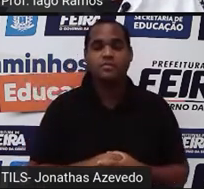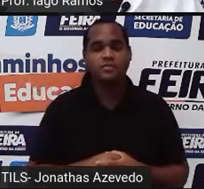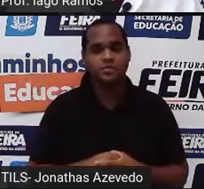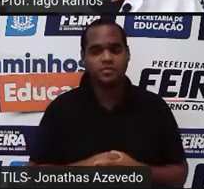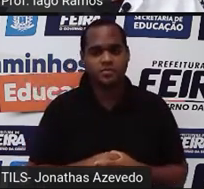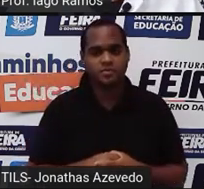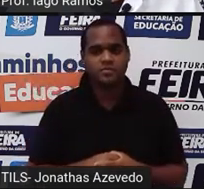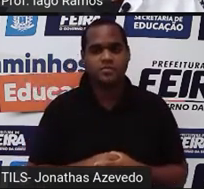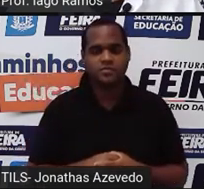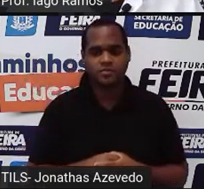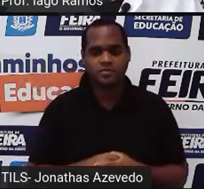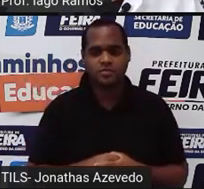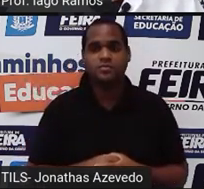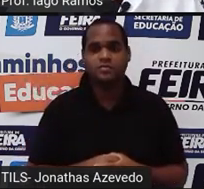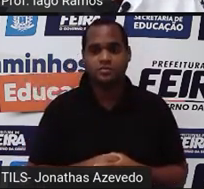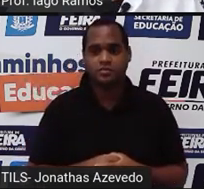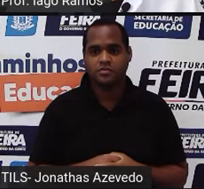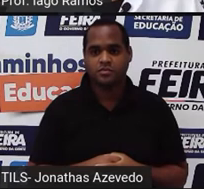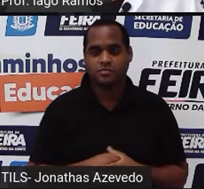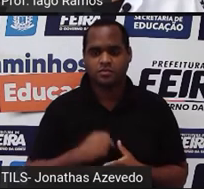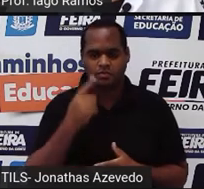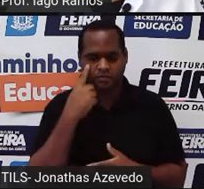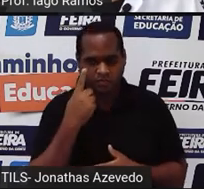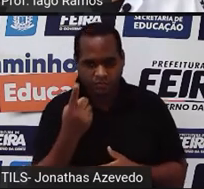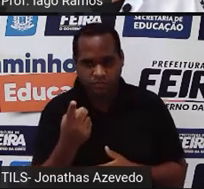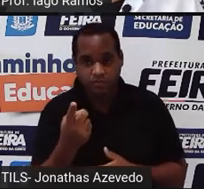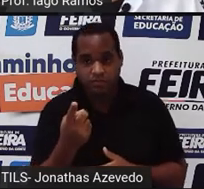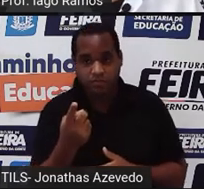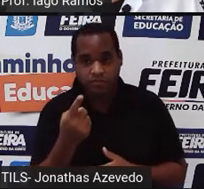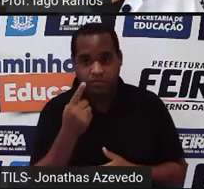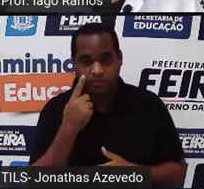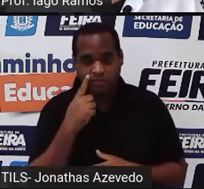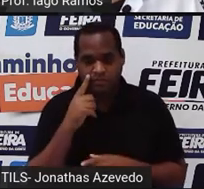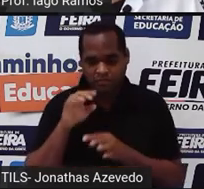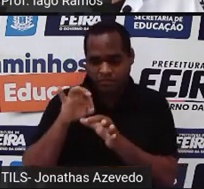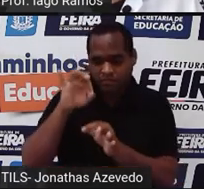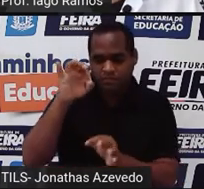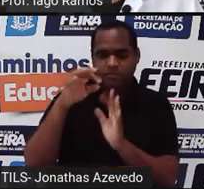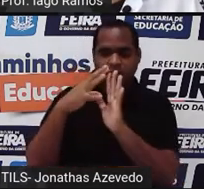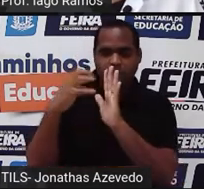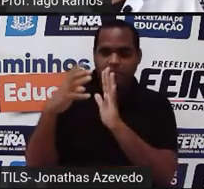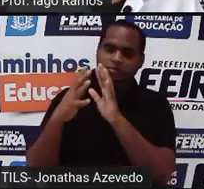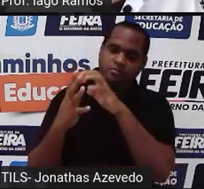que apareça essa figura, só que o reflexo dela.